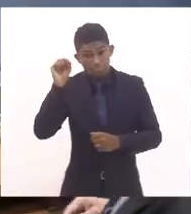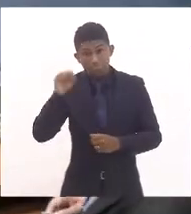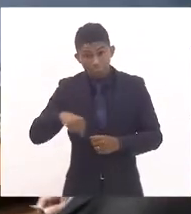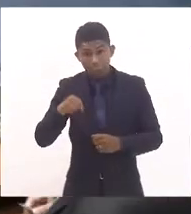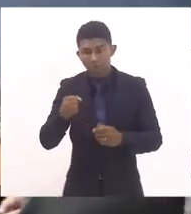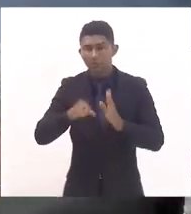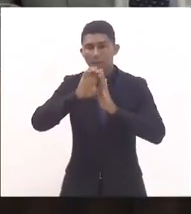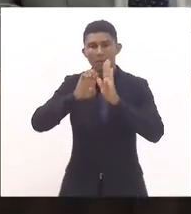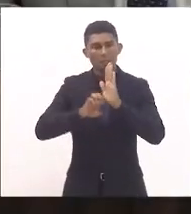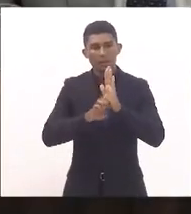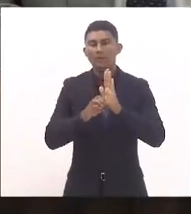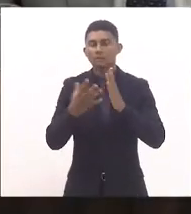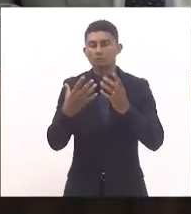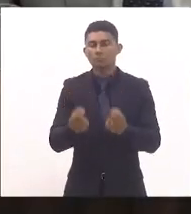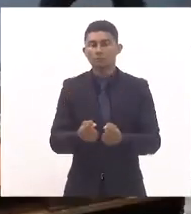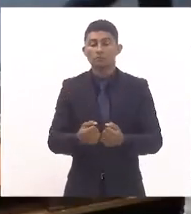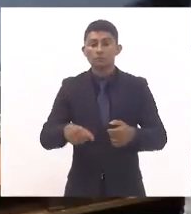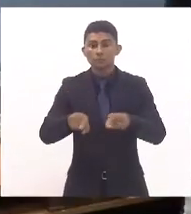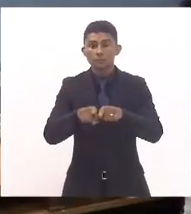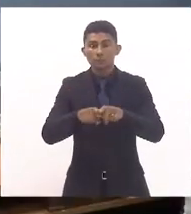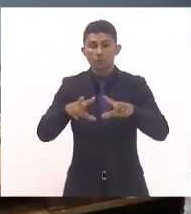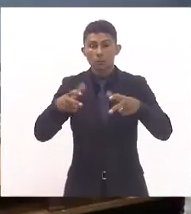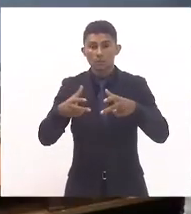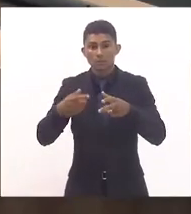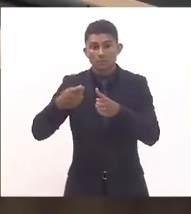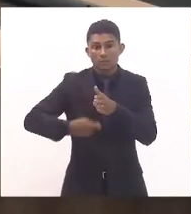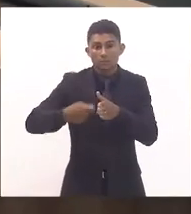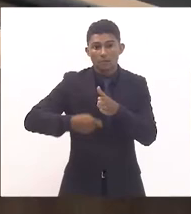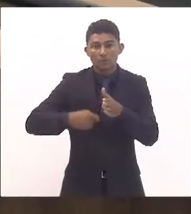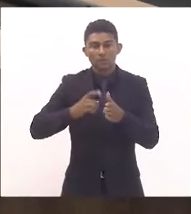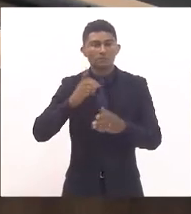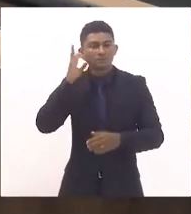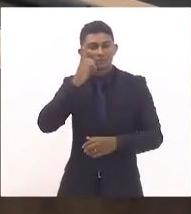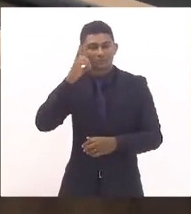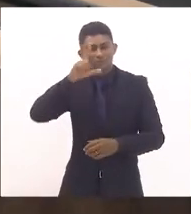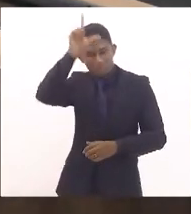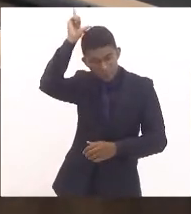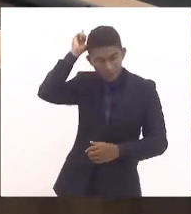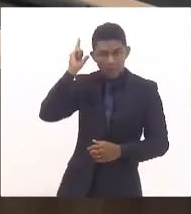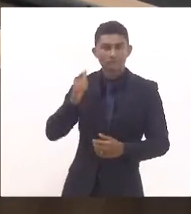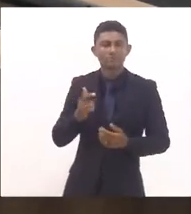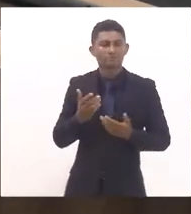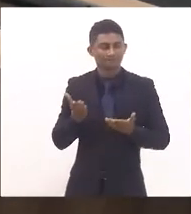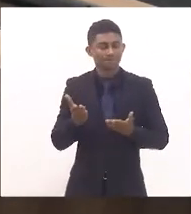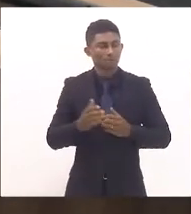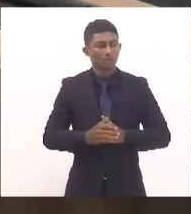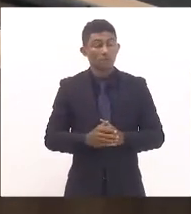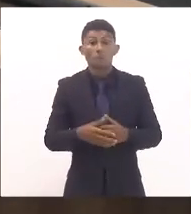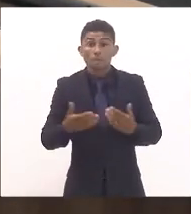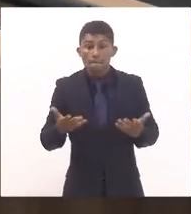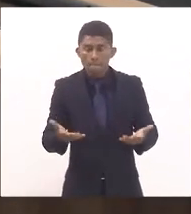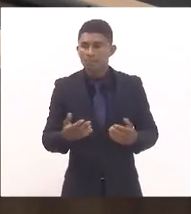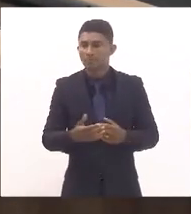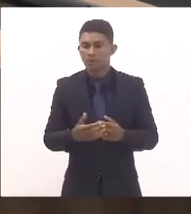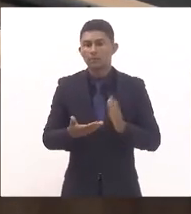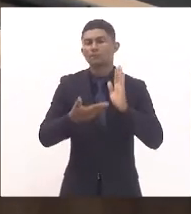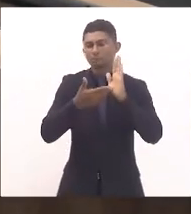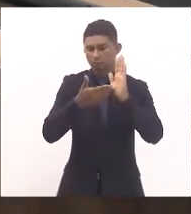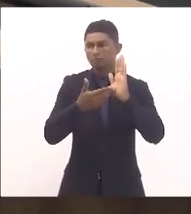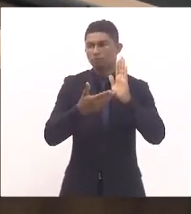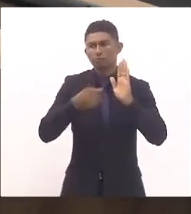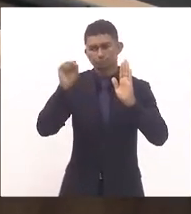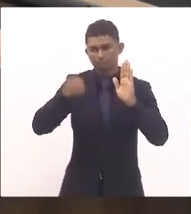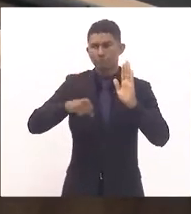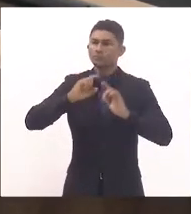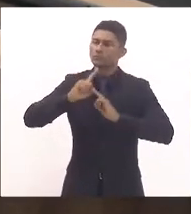de Tributação, deputado Luiz Paulo. Senhor presidente, no mérito favorável, e posteriormente